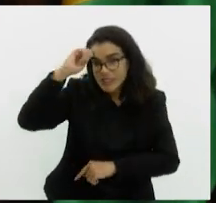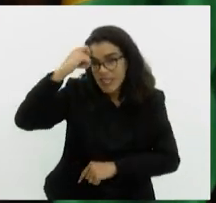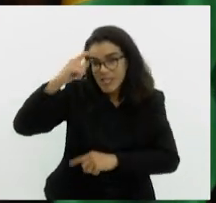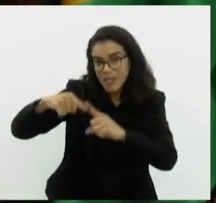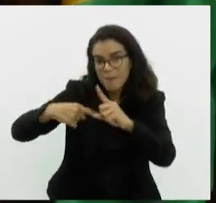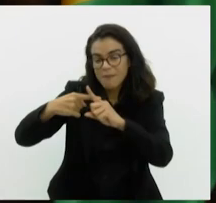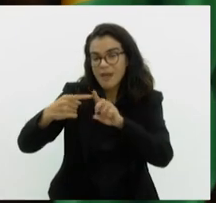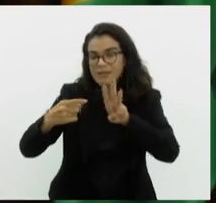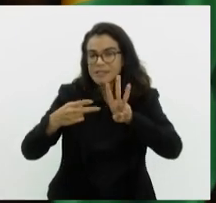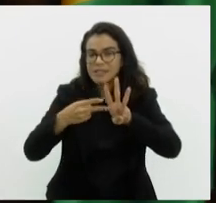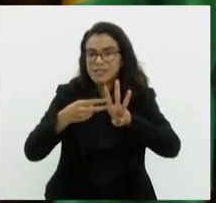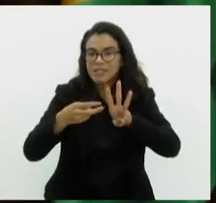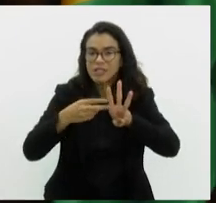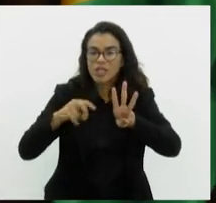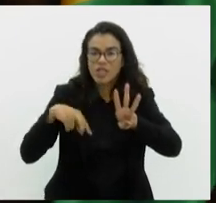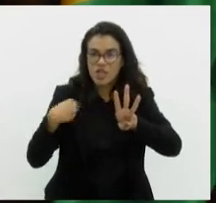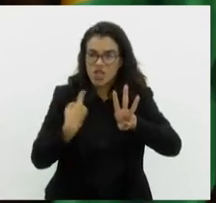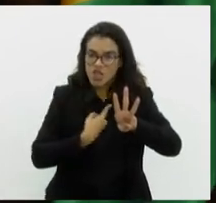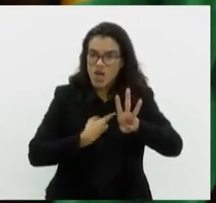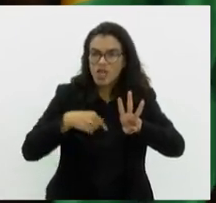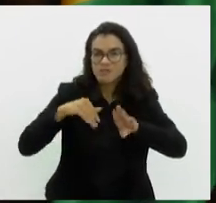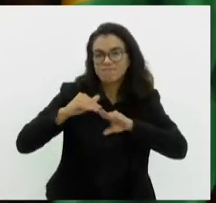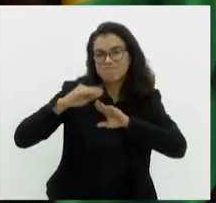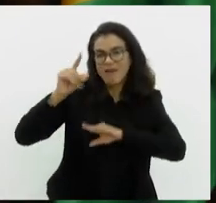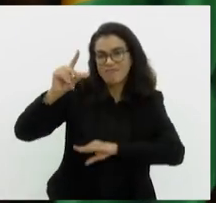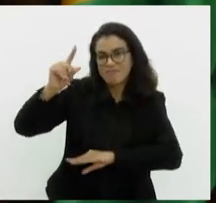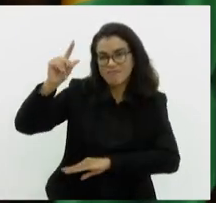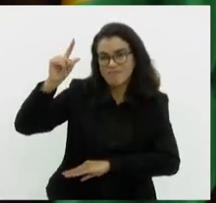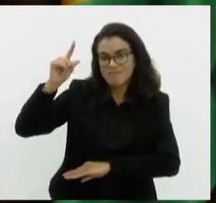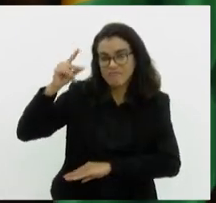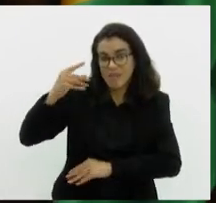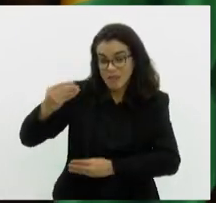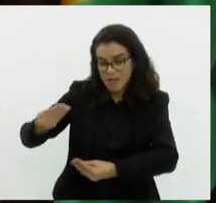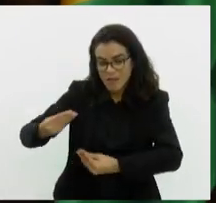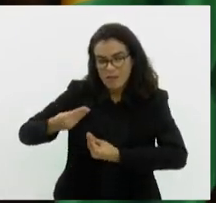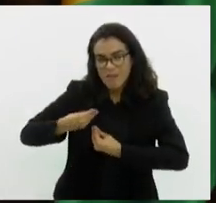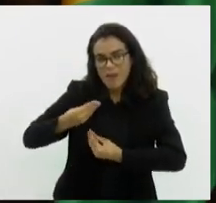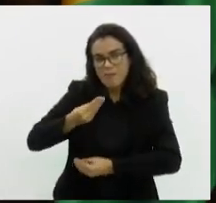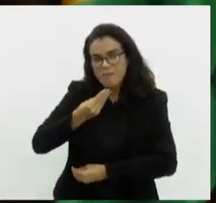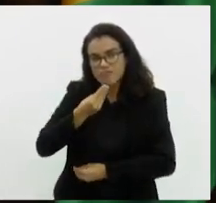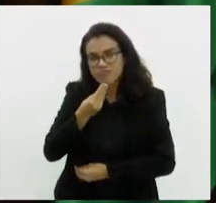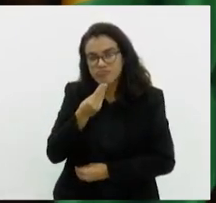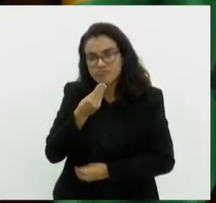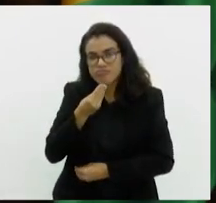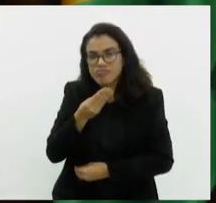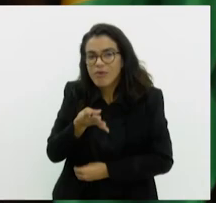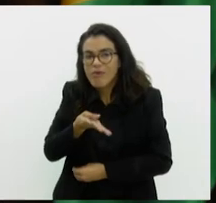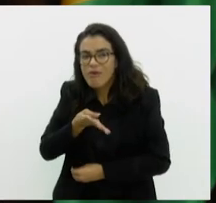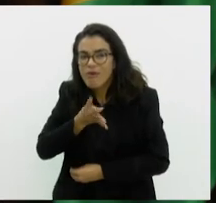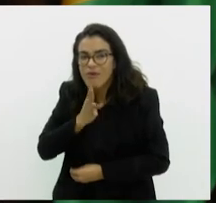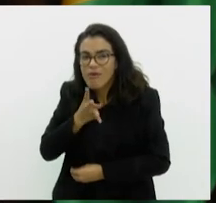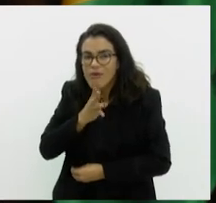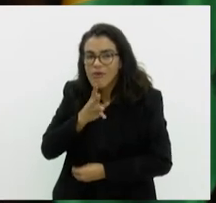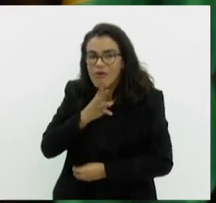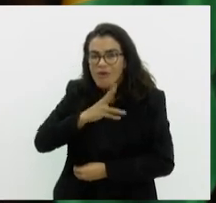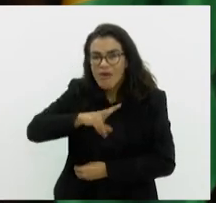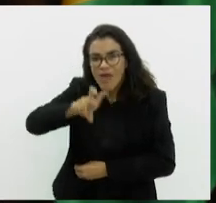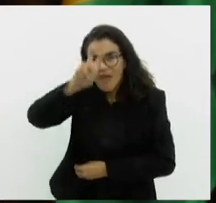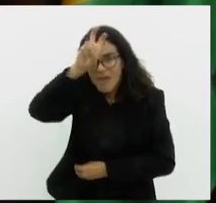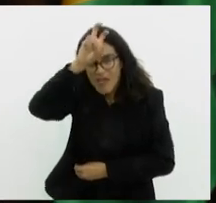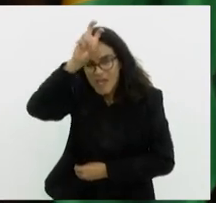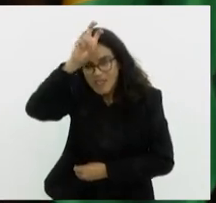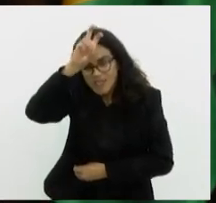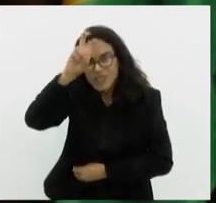indígenas, porque nós somos muito mais antigos. E eles me deram possibilidade de conhecer Egito,